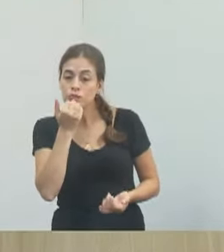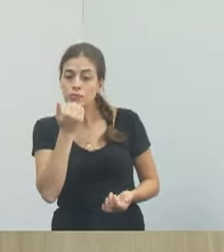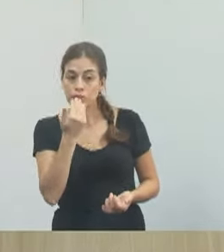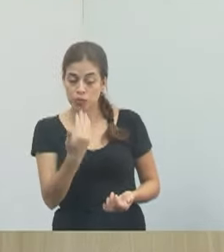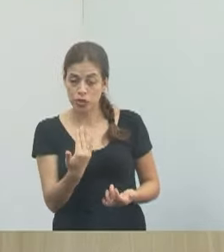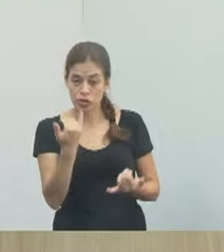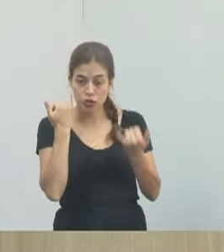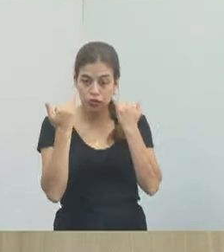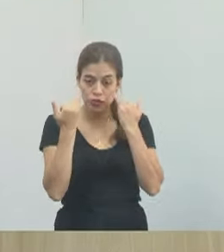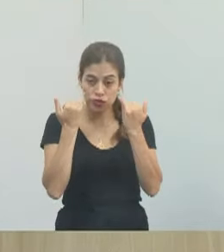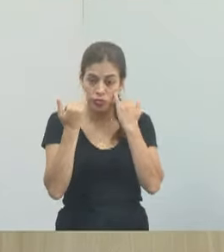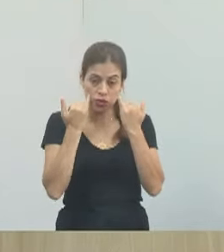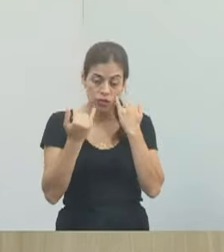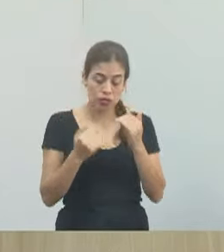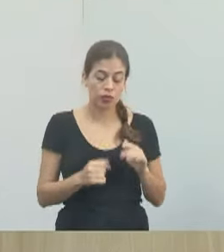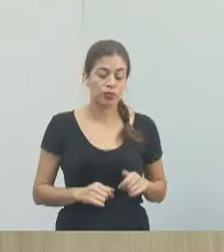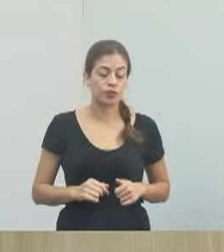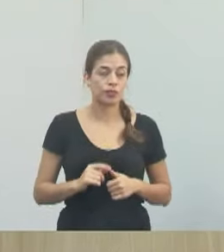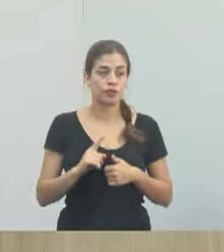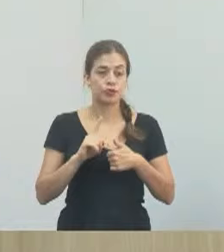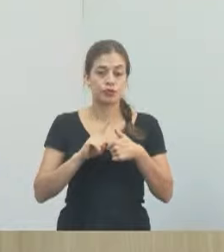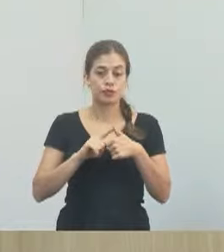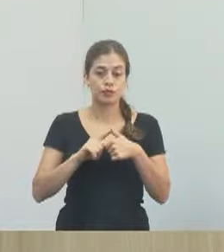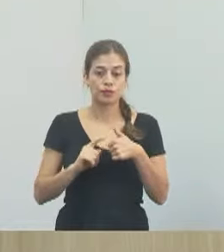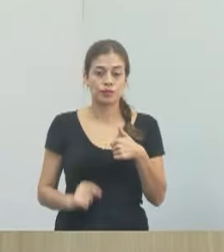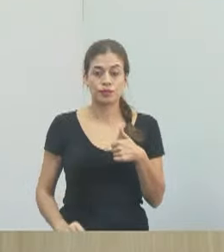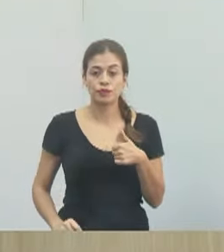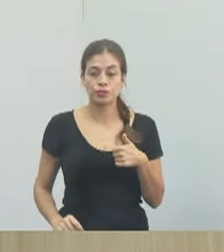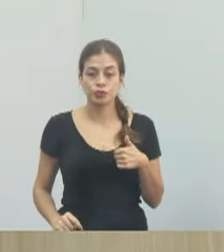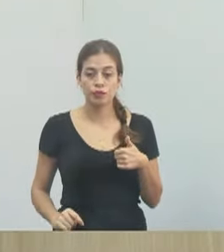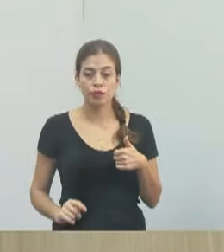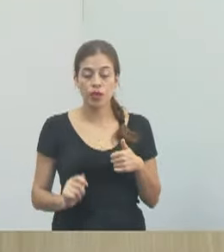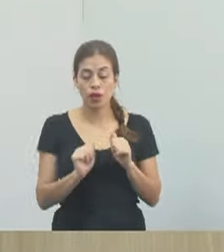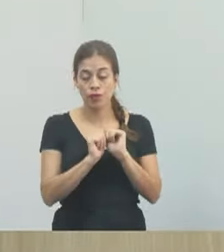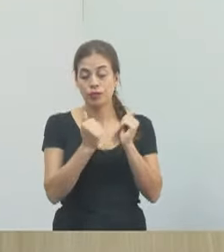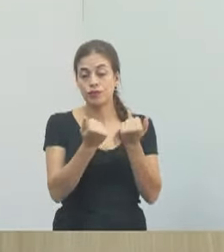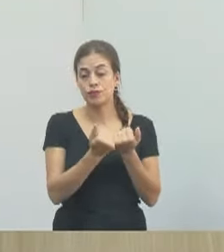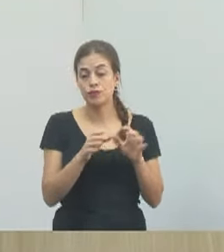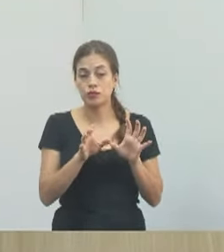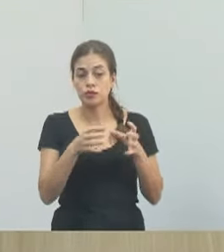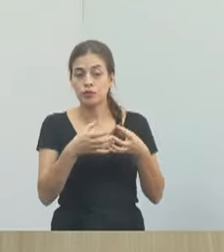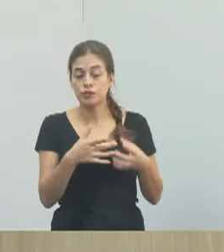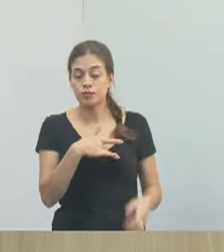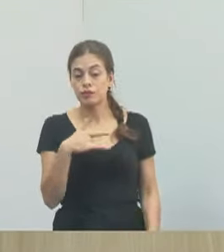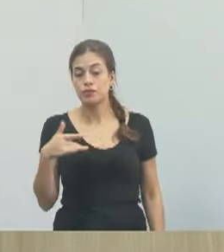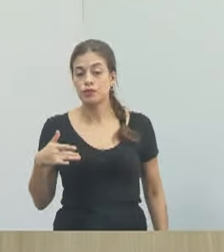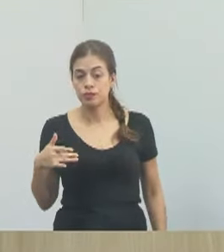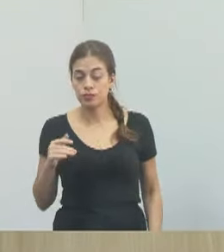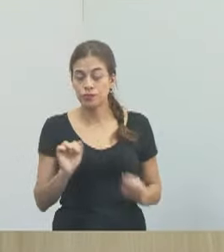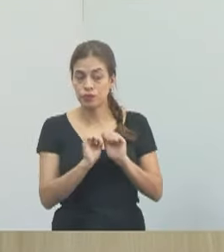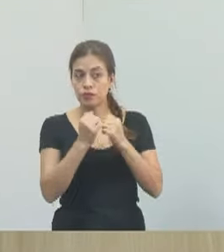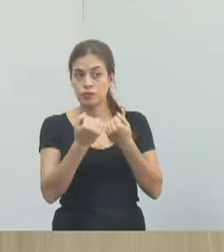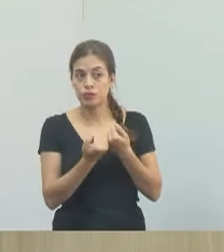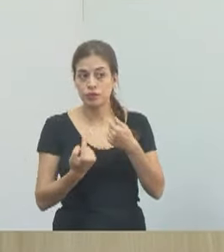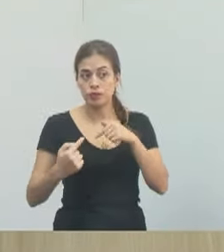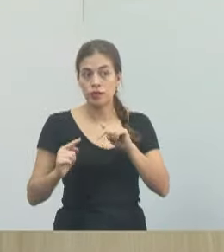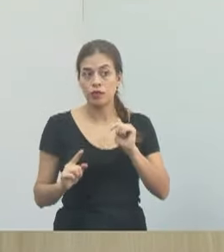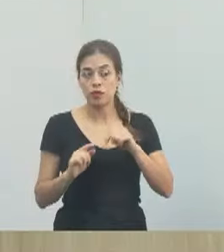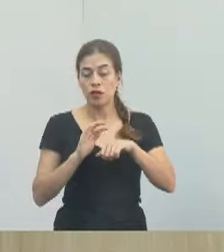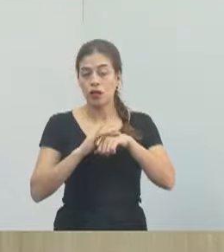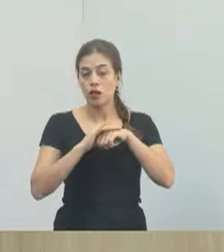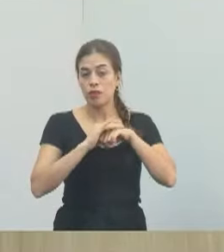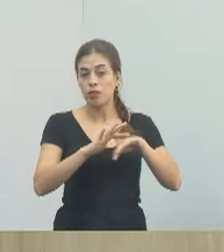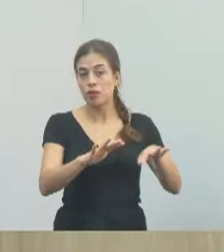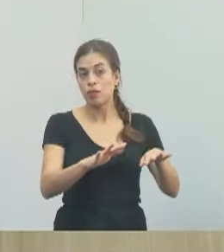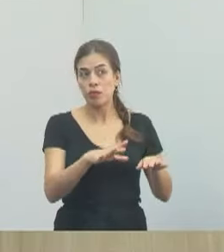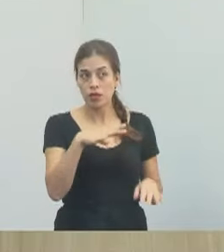informações um os agentes comunitários de saúde agentes de combate emias do município